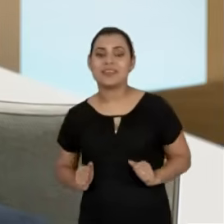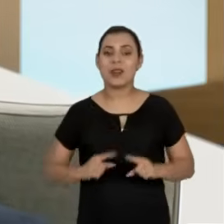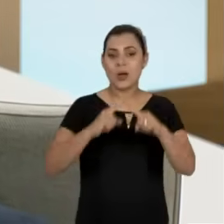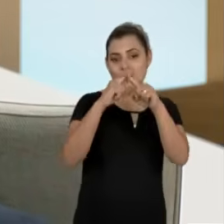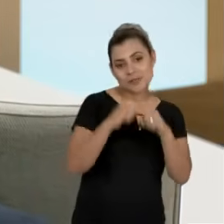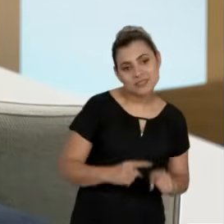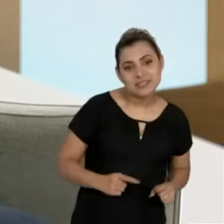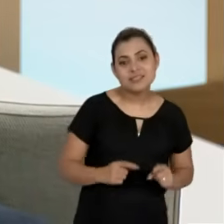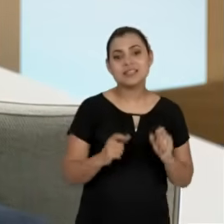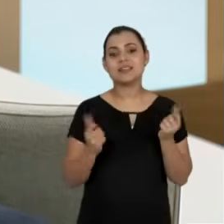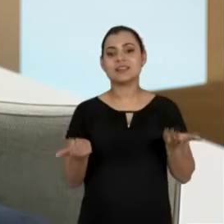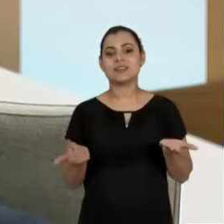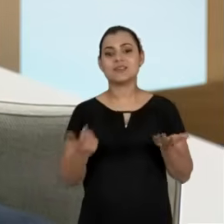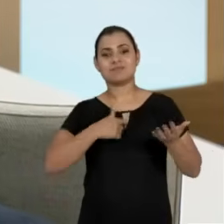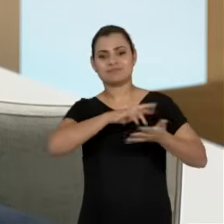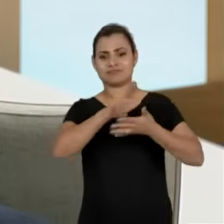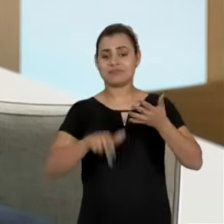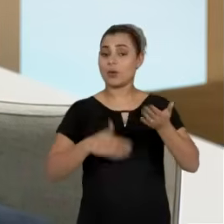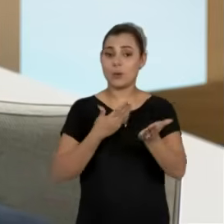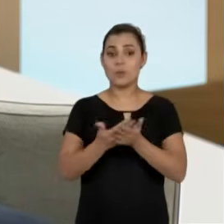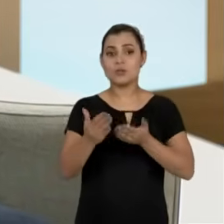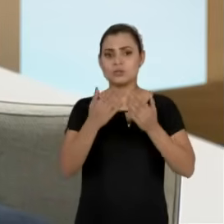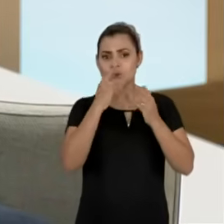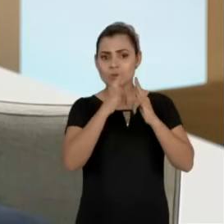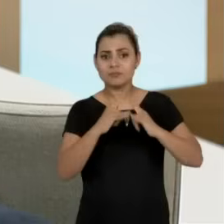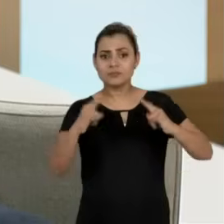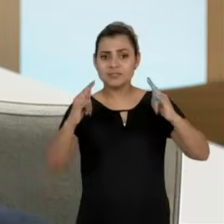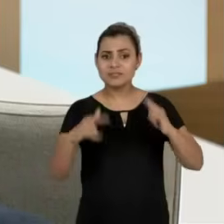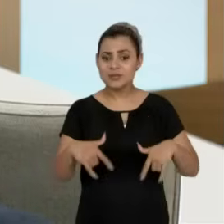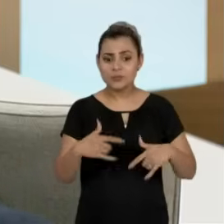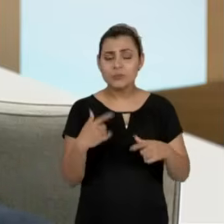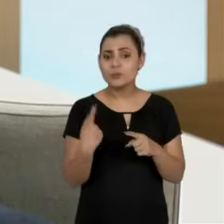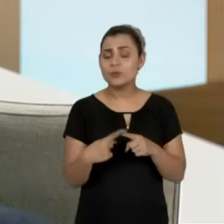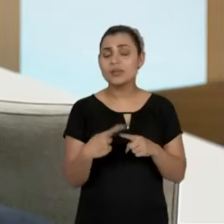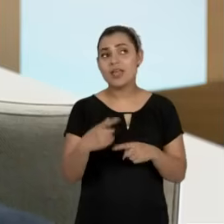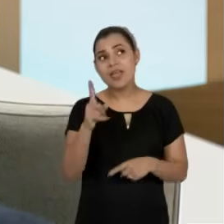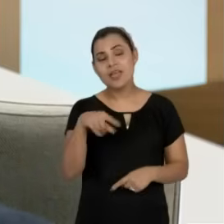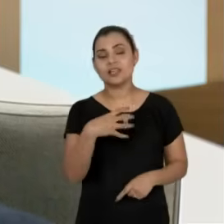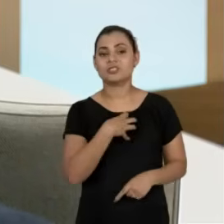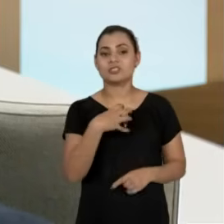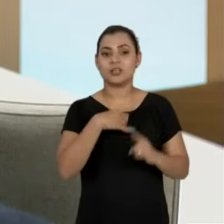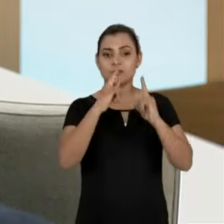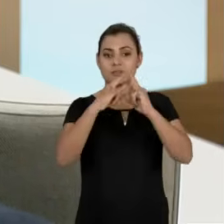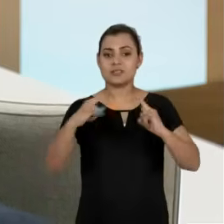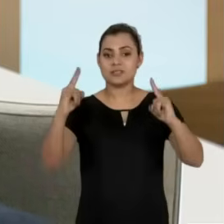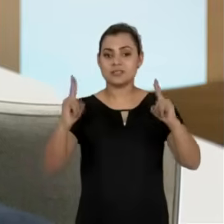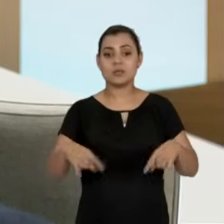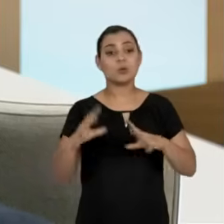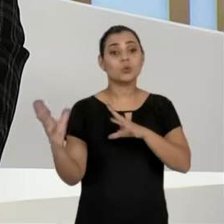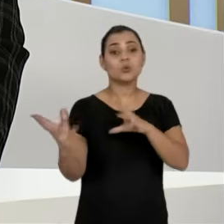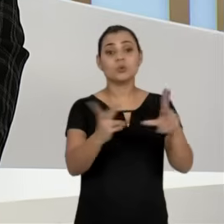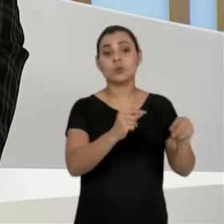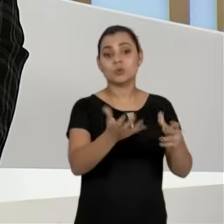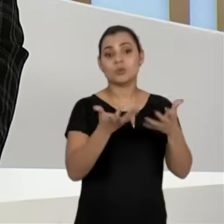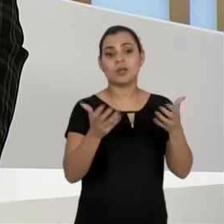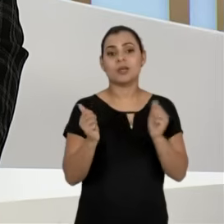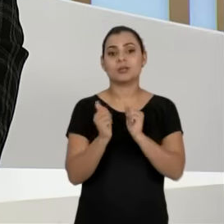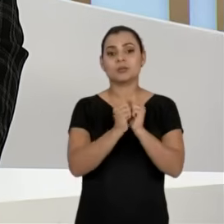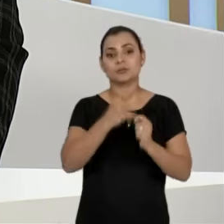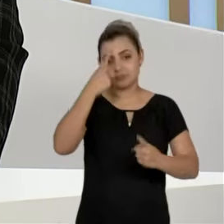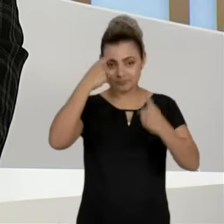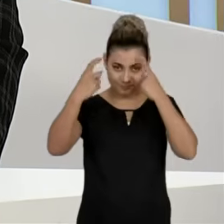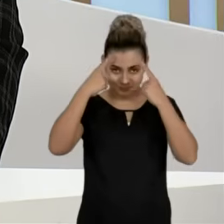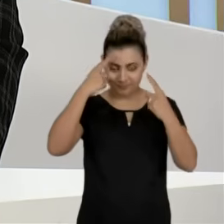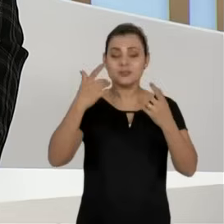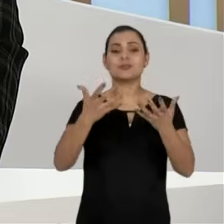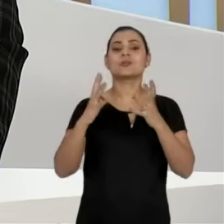gincana. E aí isso aí foi virando um circo, porque é uma maneira... O circo é um lugar que todo mundo está junto, cria junto,